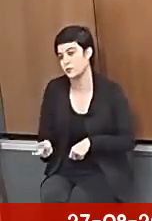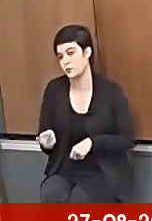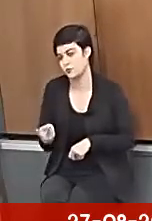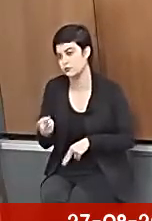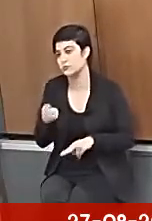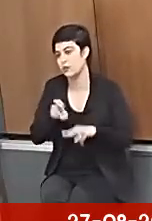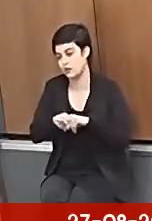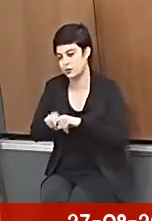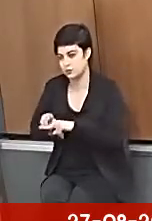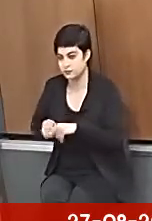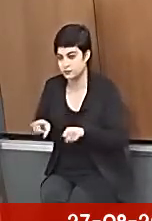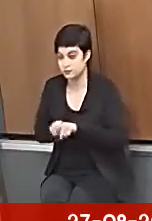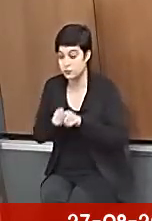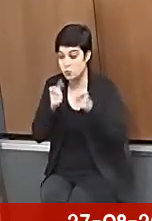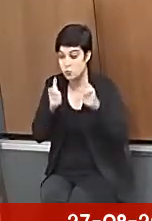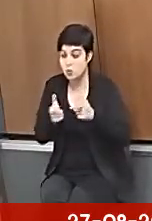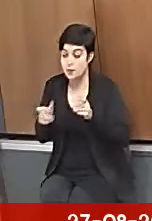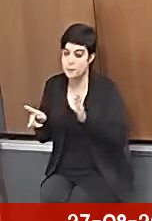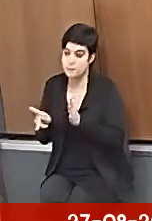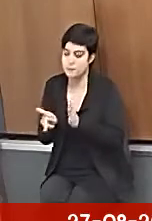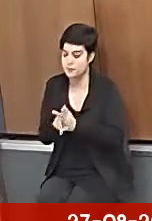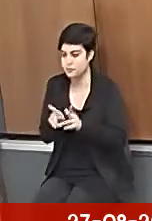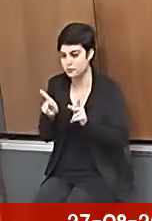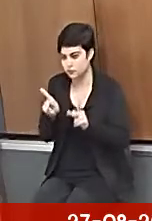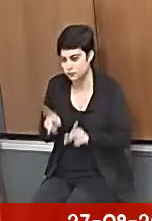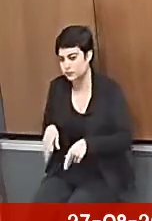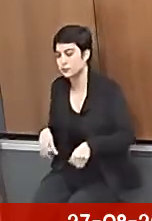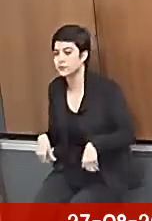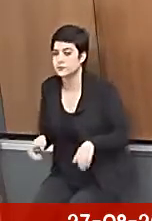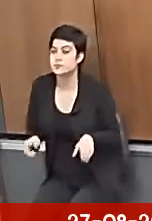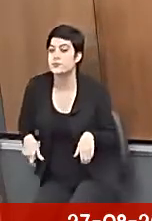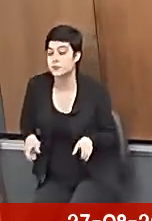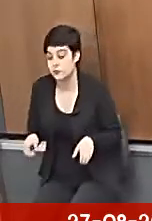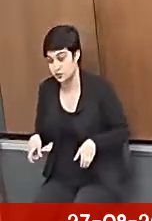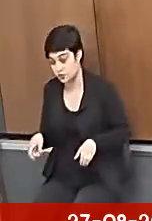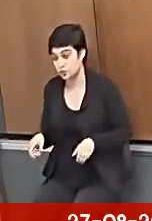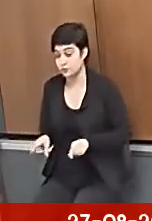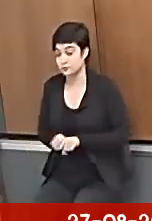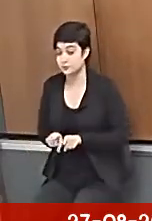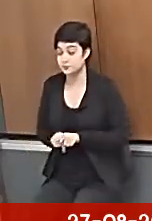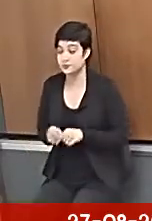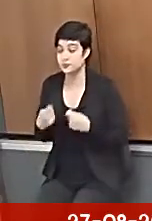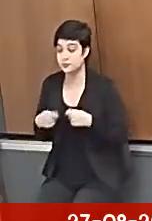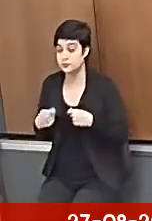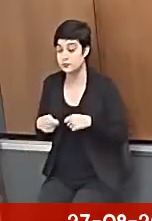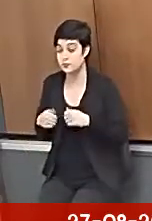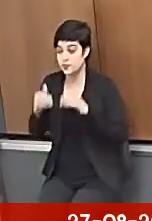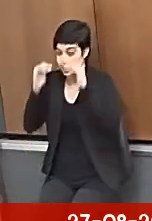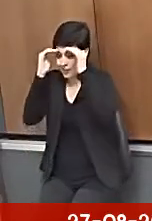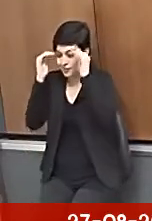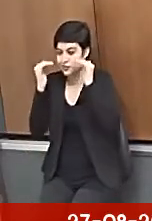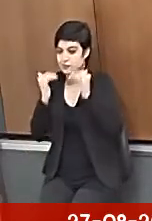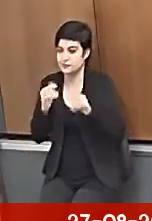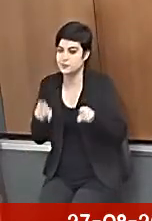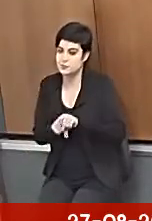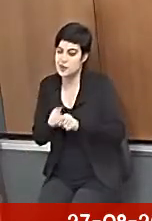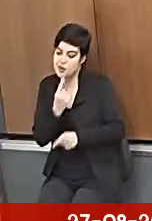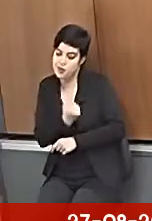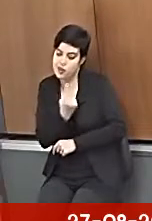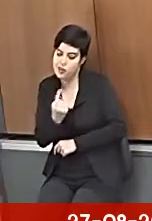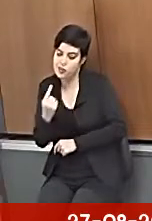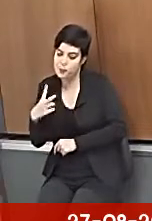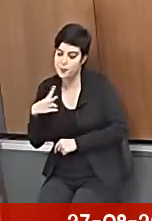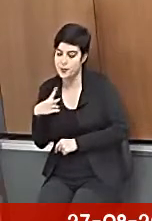espaço para cadeirantes mas da questão do respeito às especificidades e as individualidades